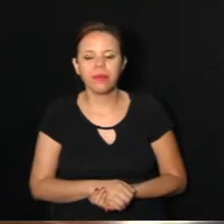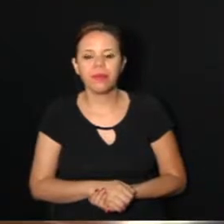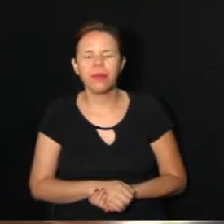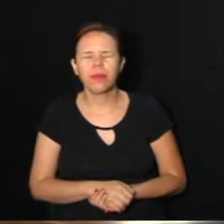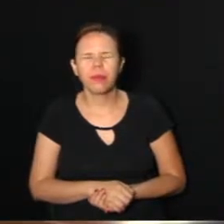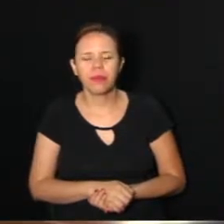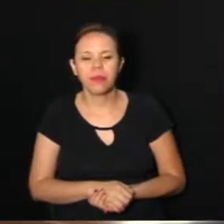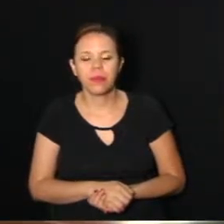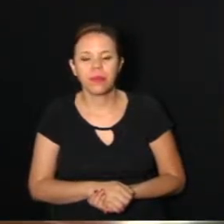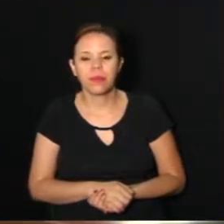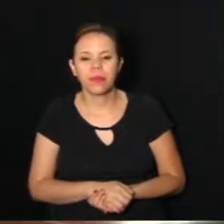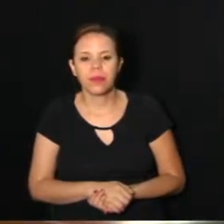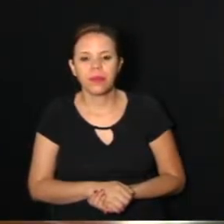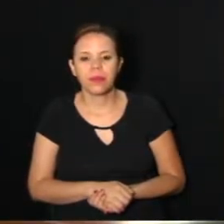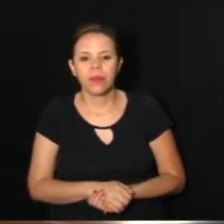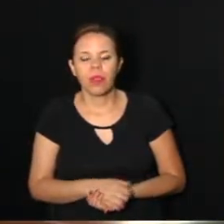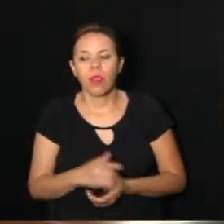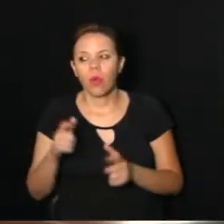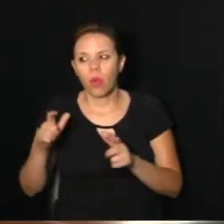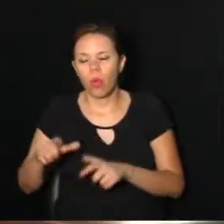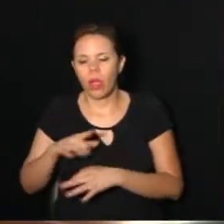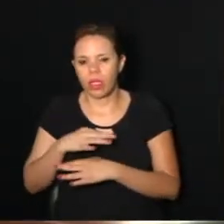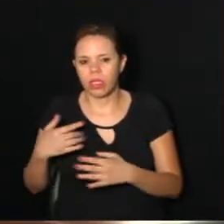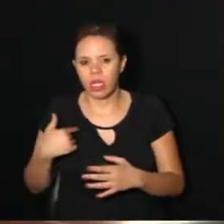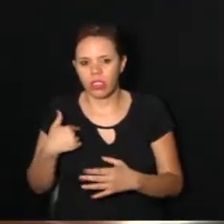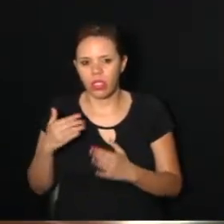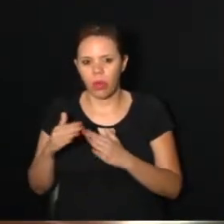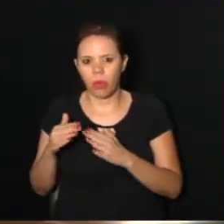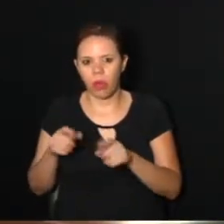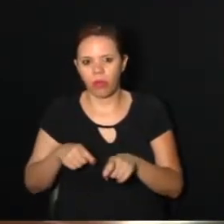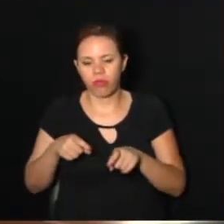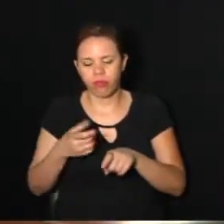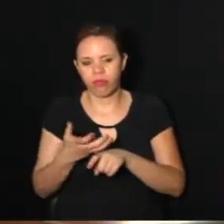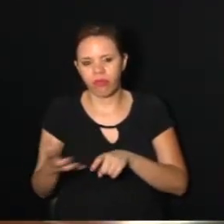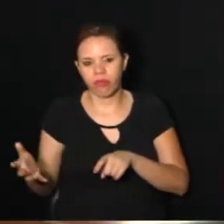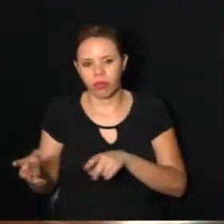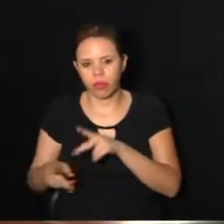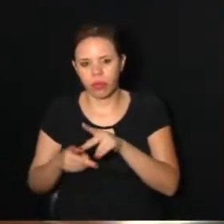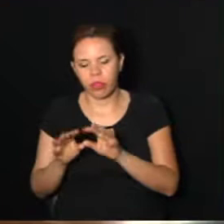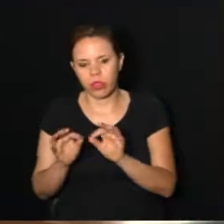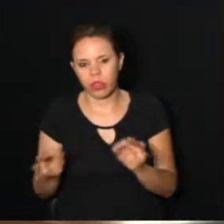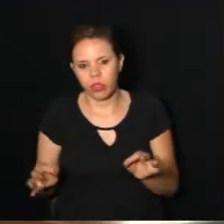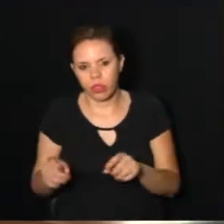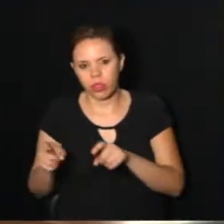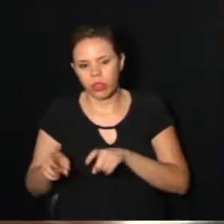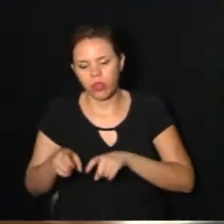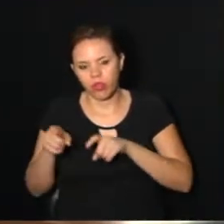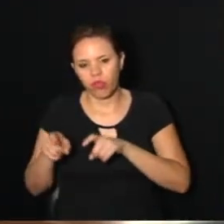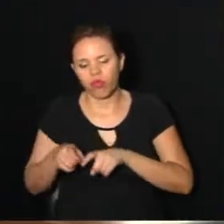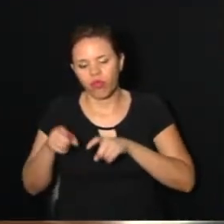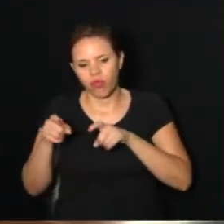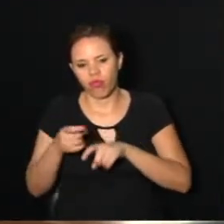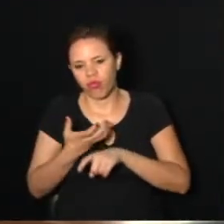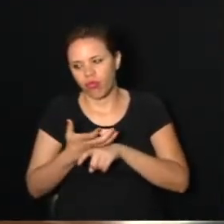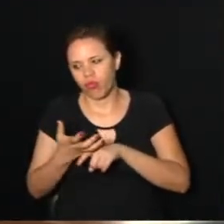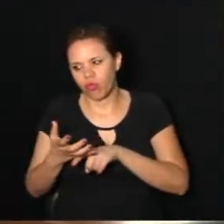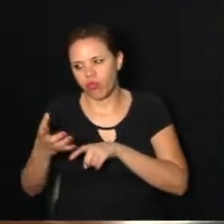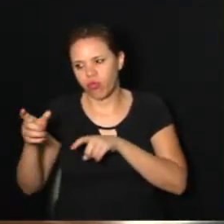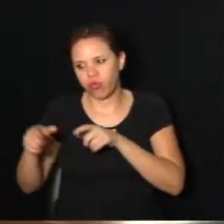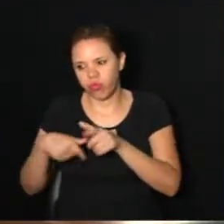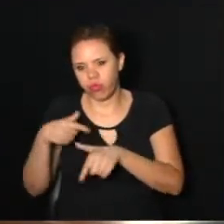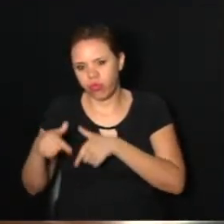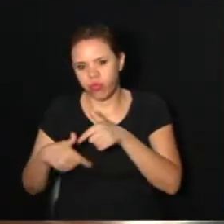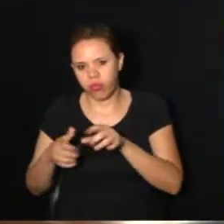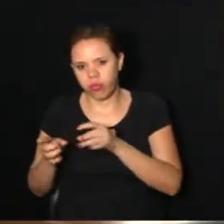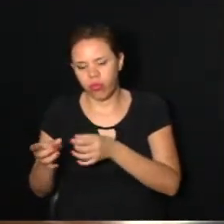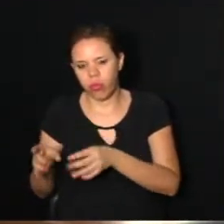As atividades da região onde eu moro são atividades agrícolas de pequenos produtores rurais. E, por vezes, já foi colocado